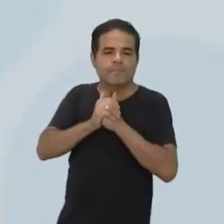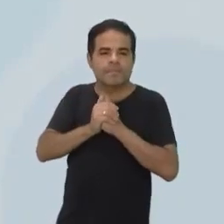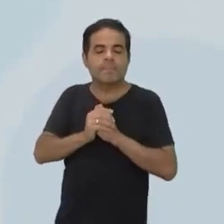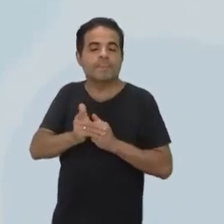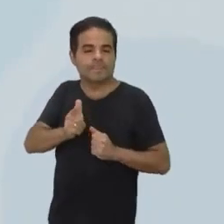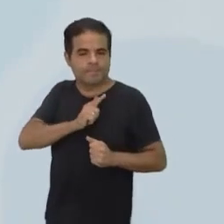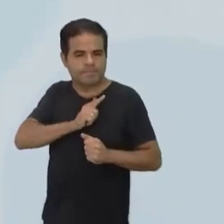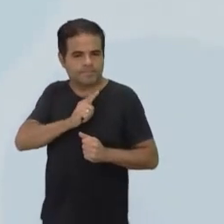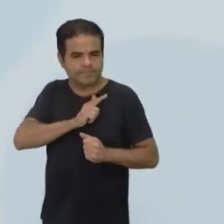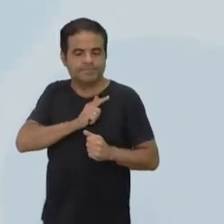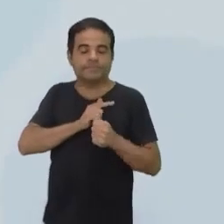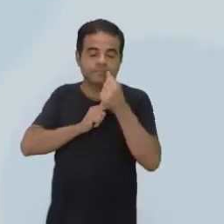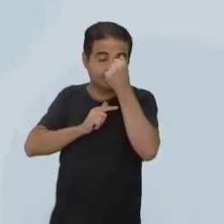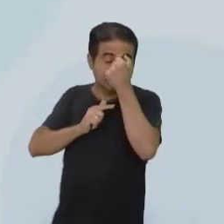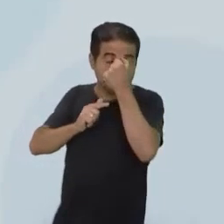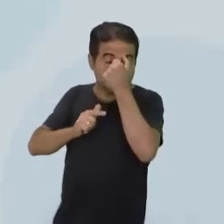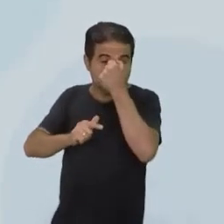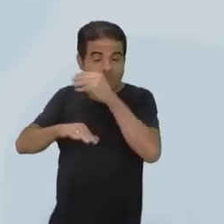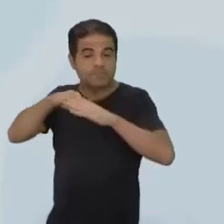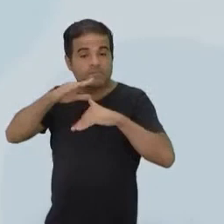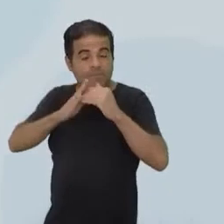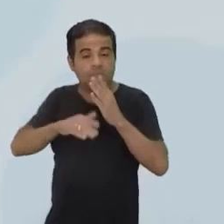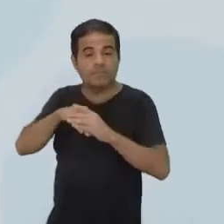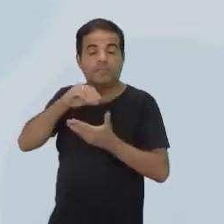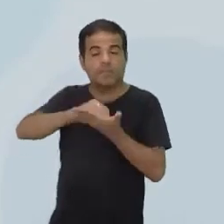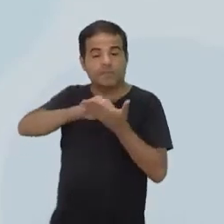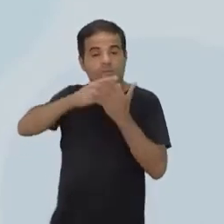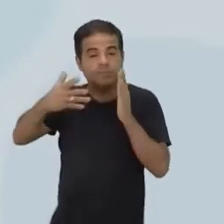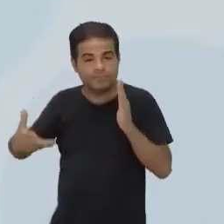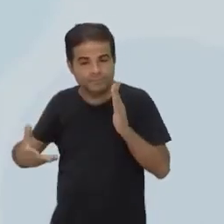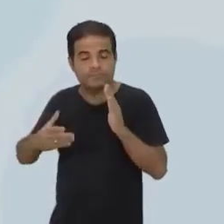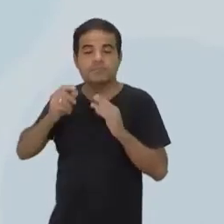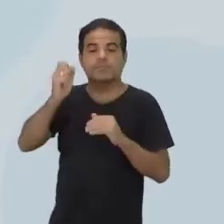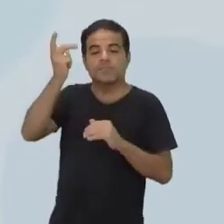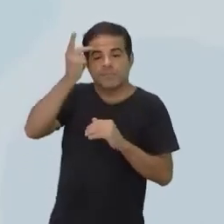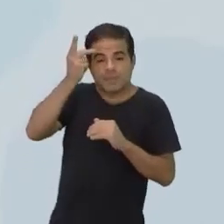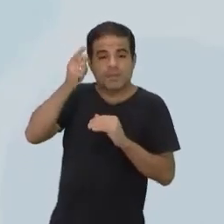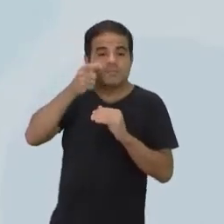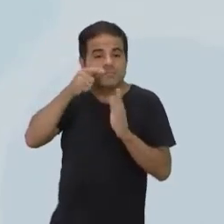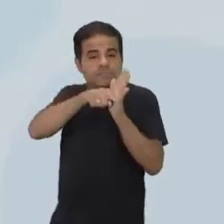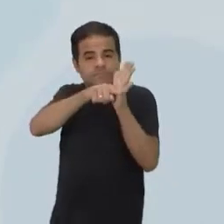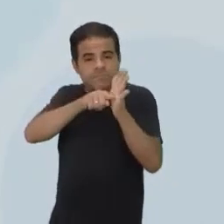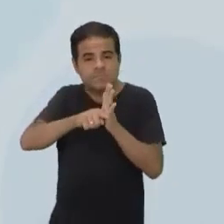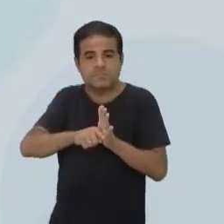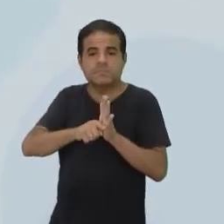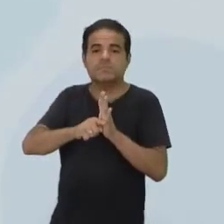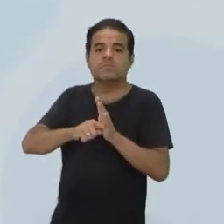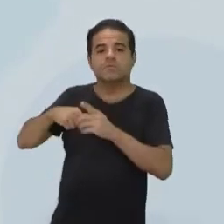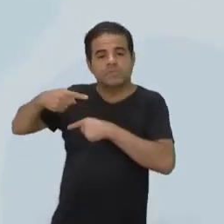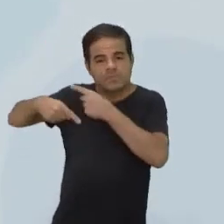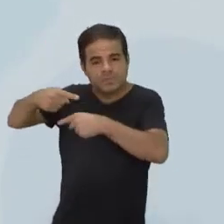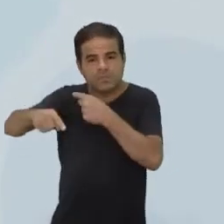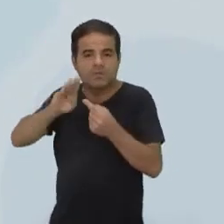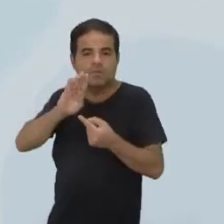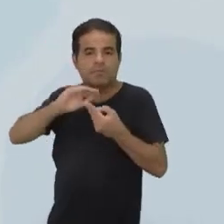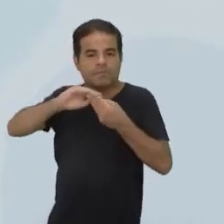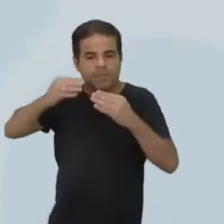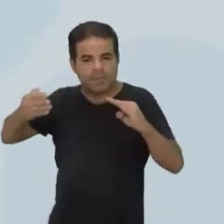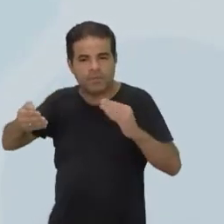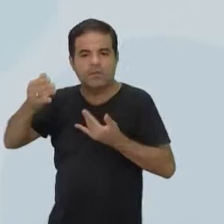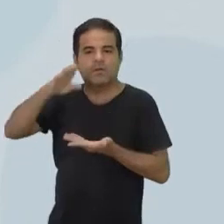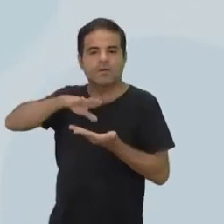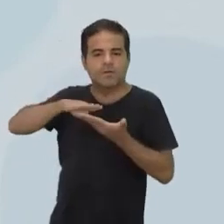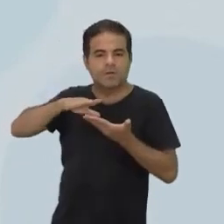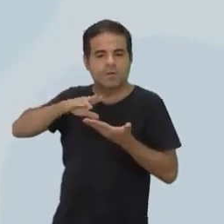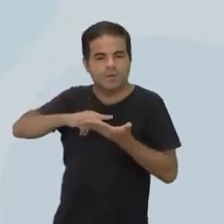Também temos a habilidade do currículo paulista em analisar os ciclos biogeoquímicos e